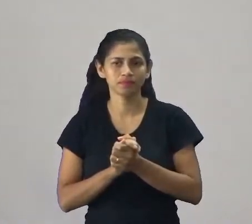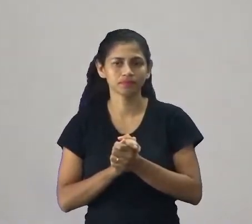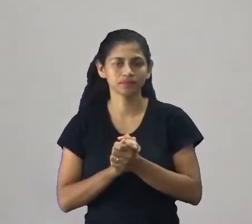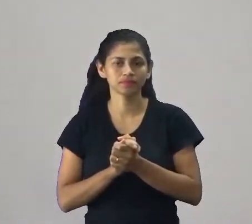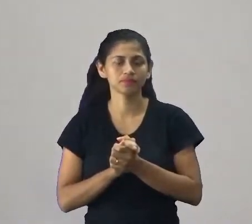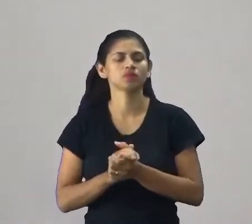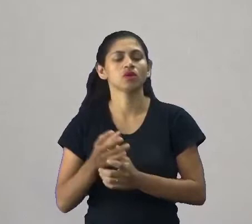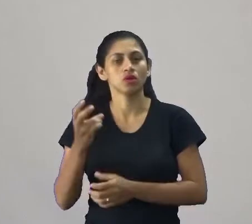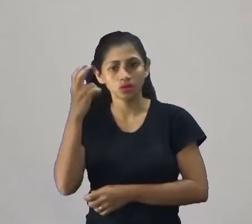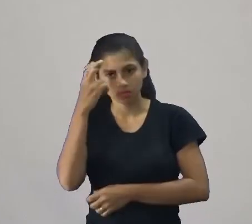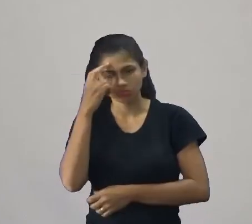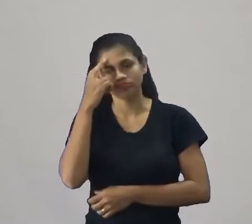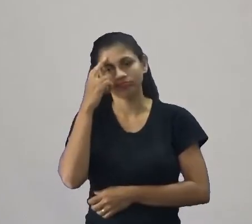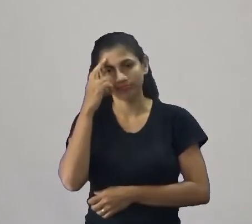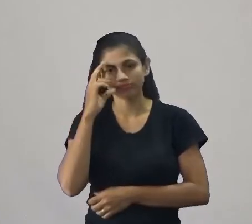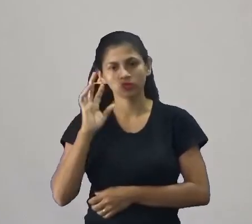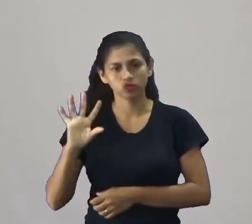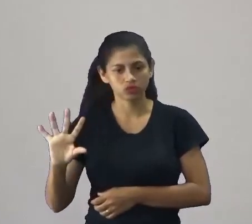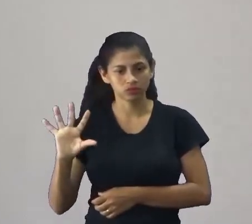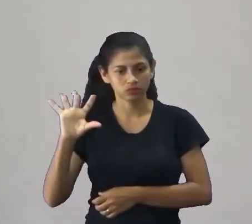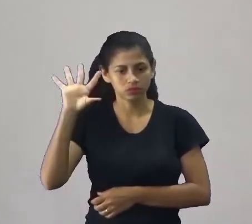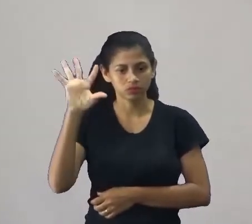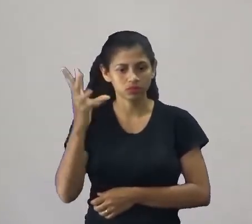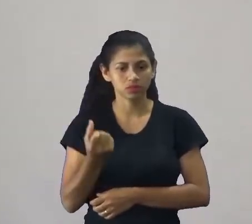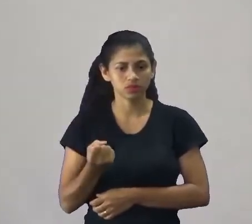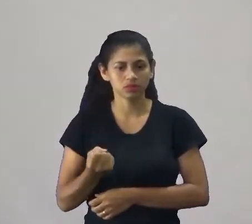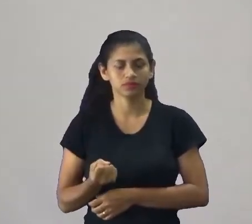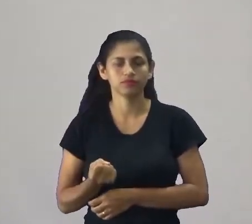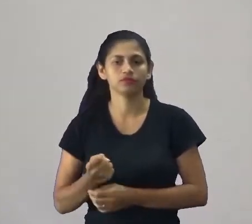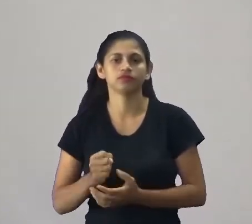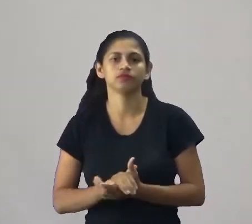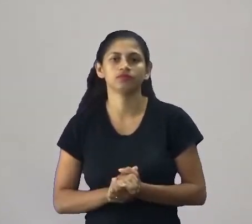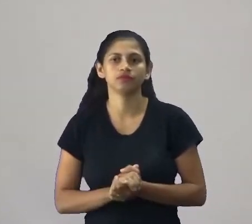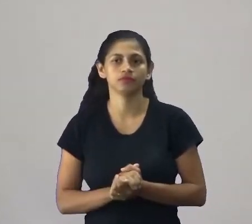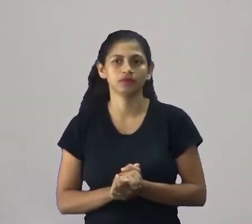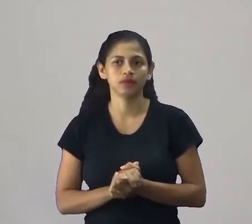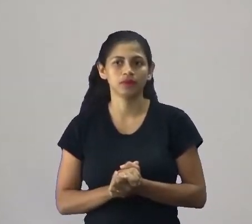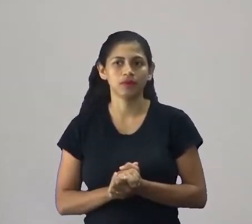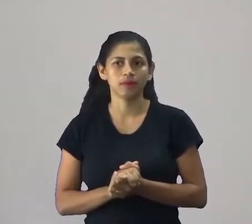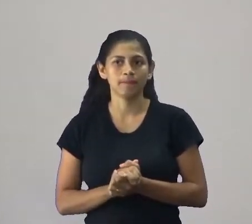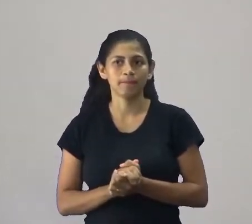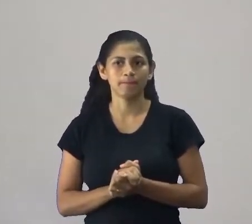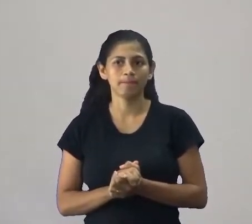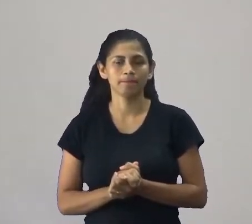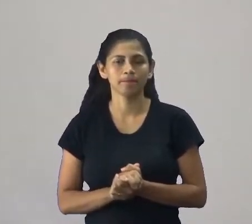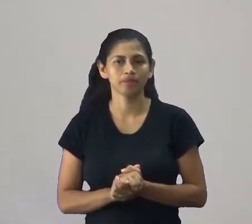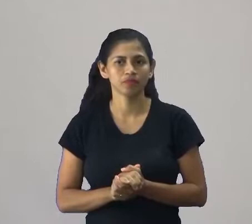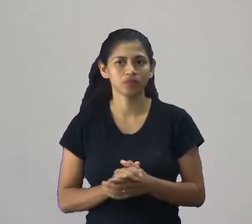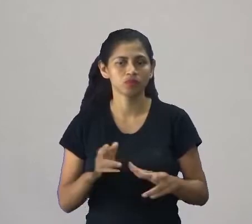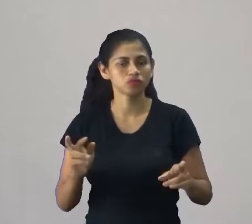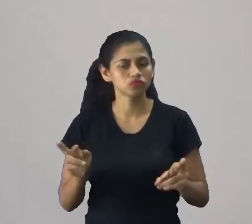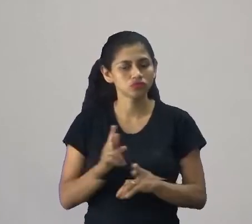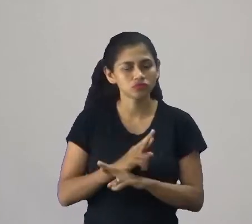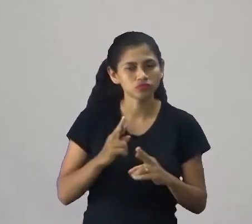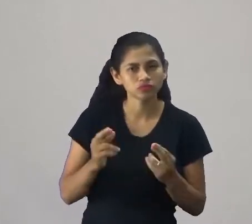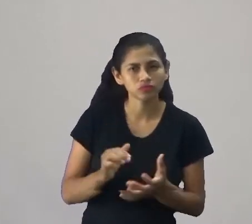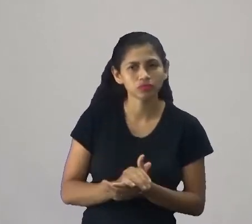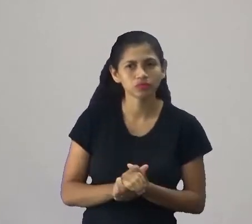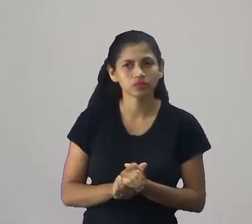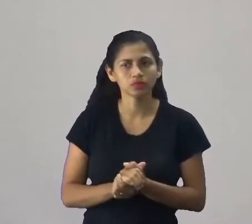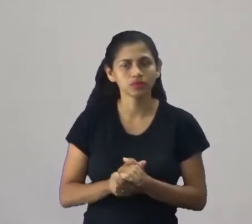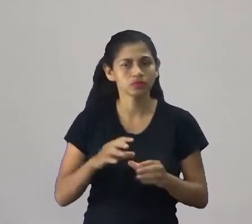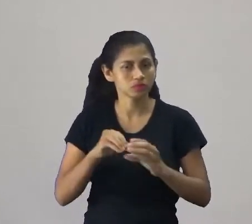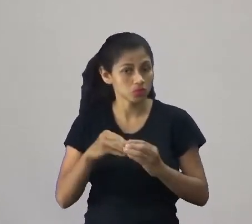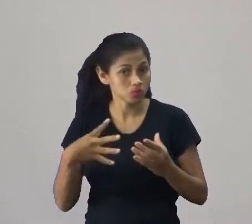reverbera muito na cultura africana. E aí o que a gente pode trazer aqui quando eu faço todo aquele entrelaçamento que eu disse que tinha um